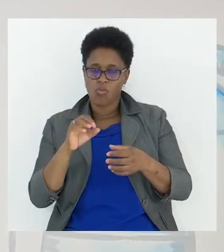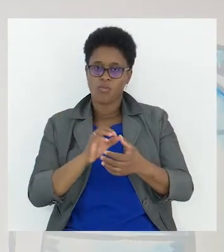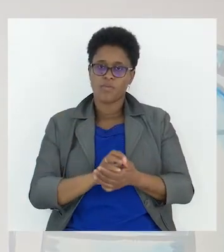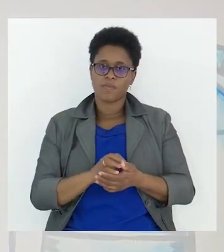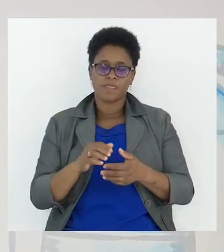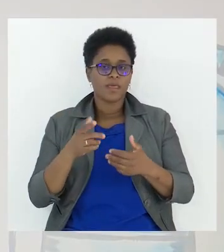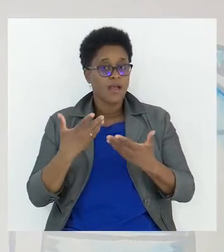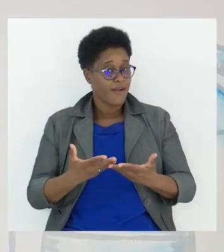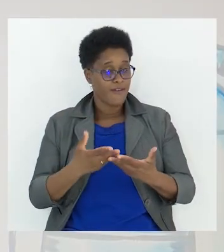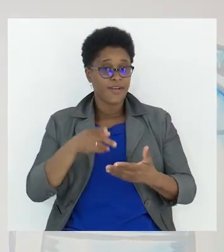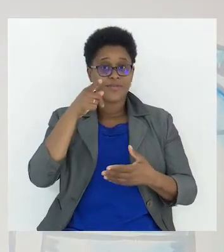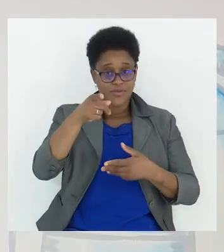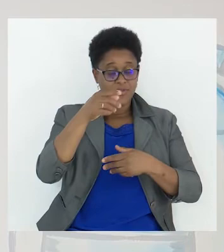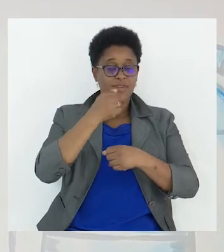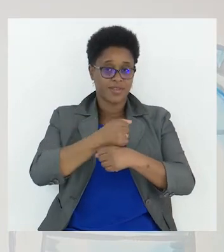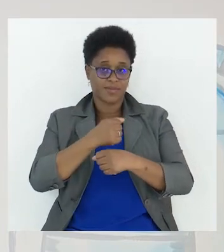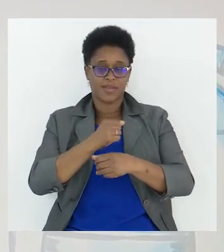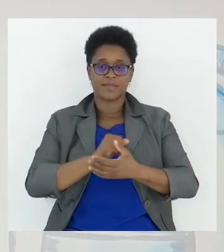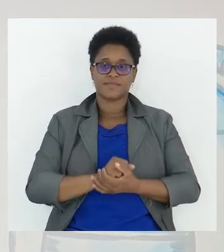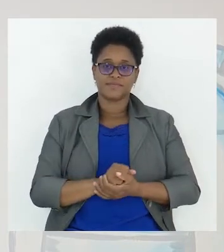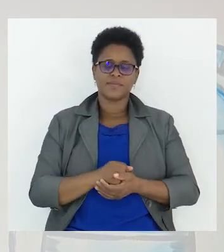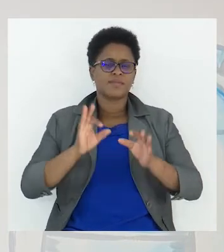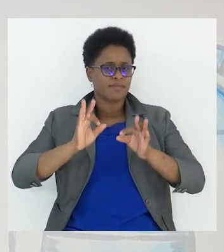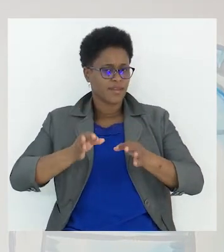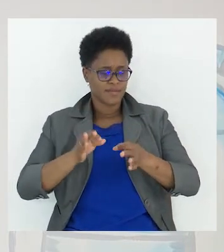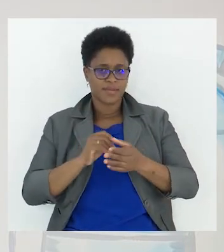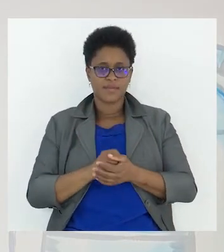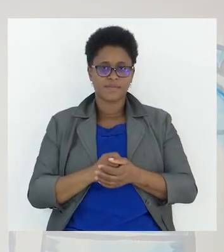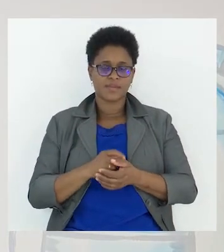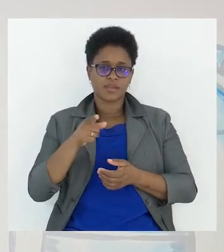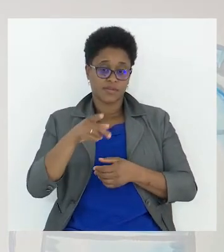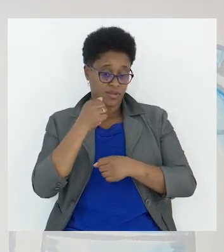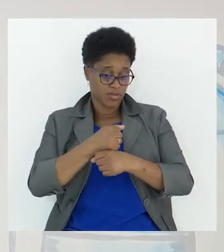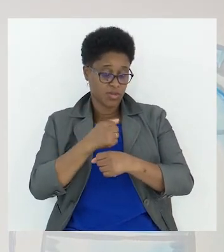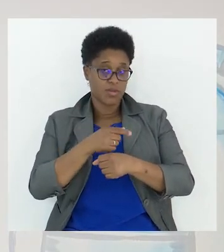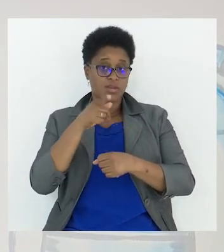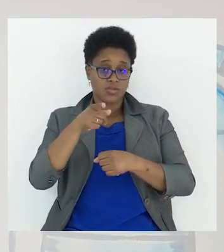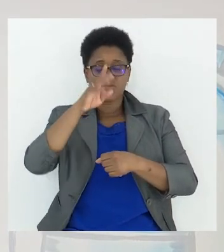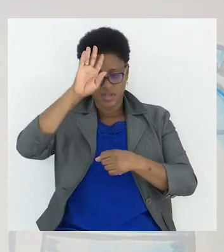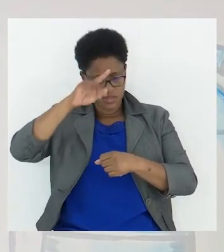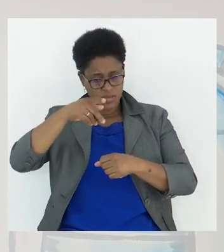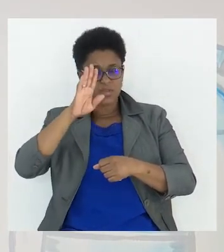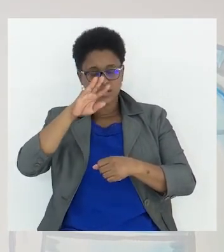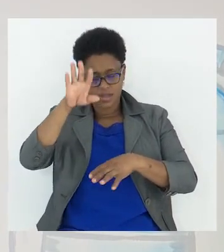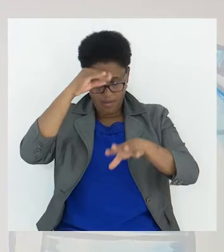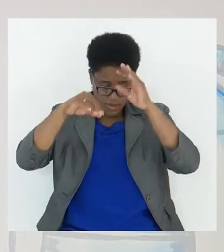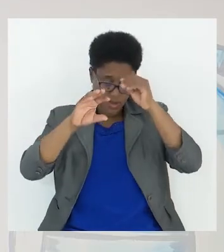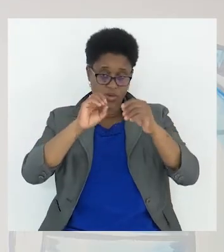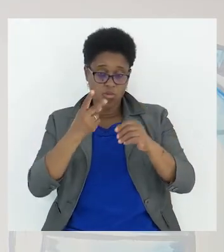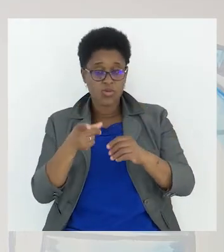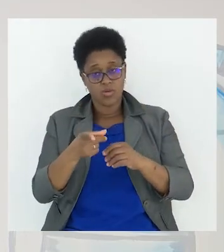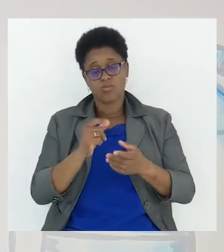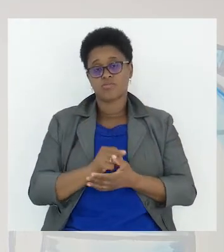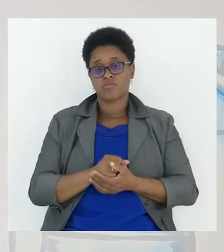É a tua vez de exercitares. Sempre, através do exercício, é que tu vais dar conta se dominaste ou não tal conteúdo.